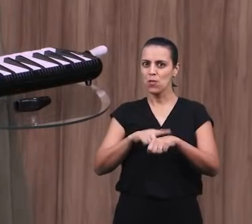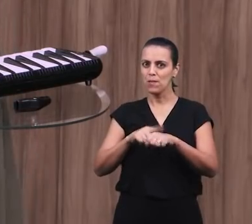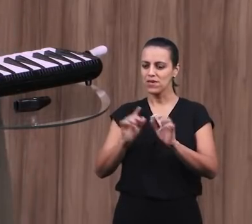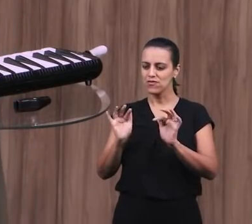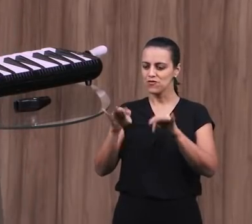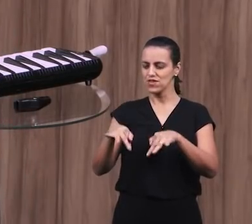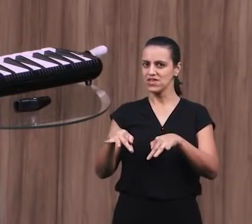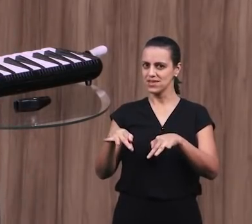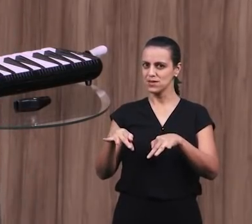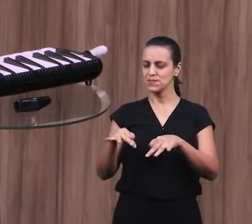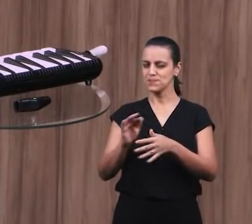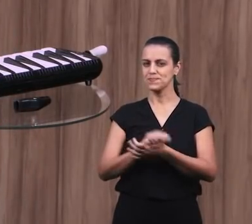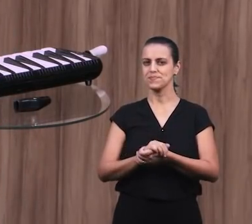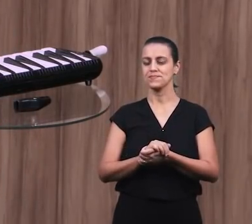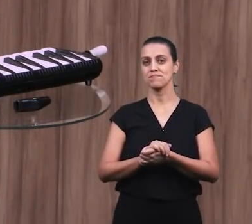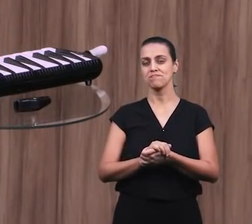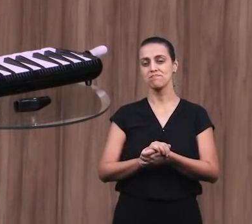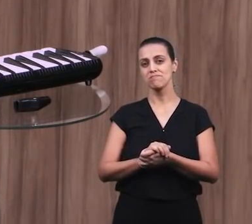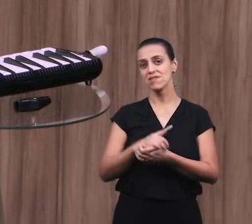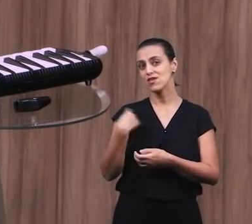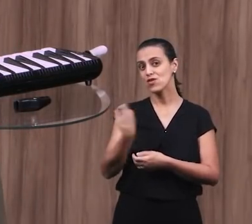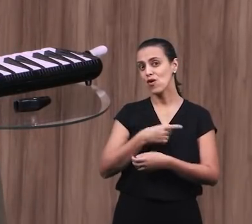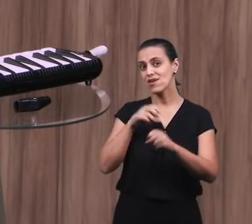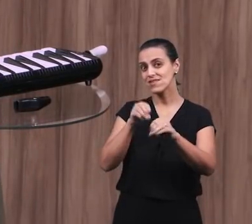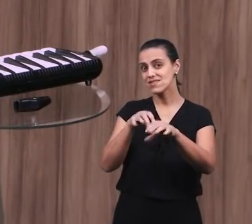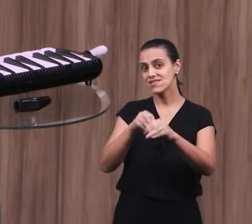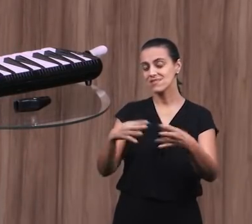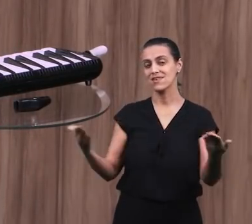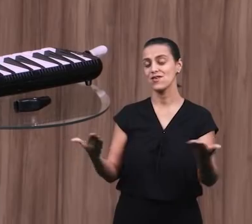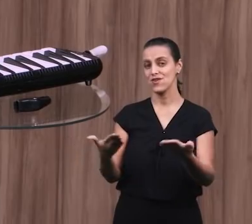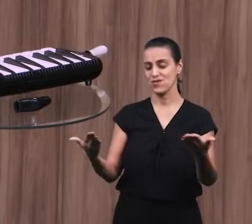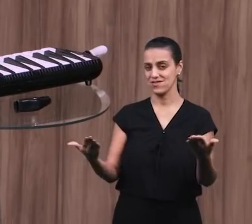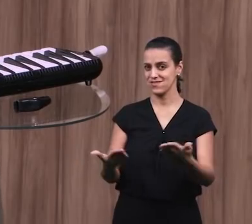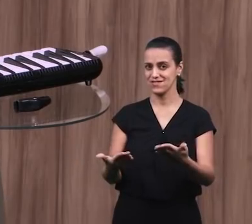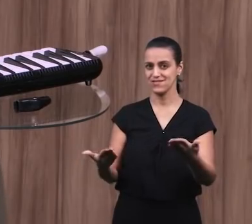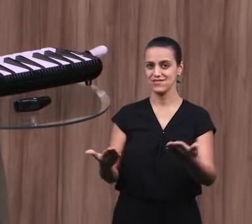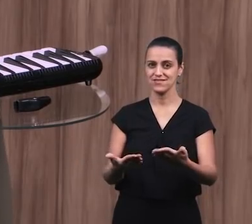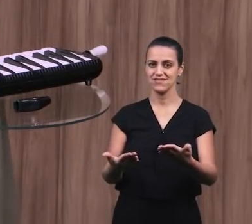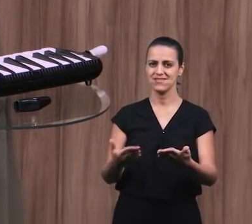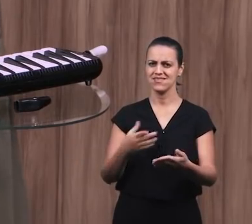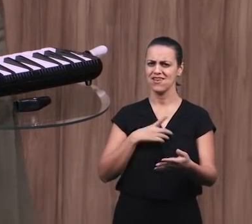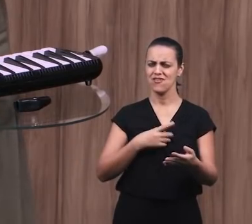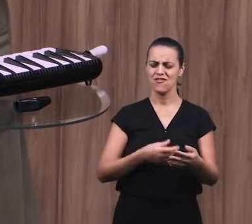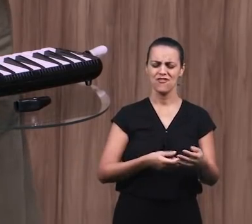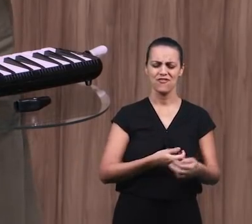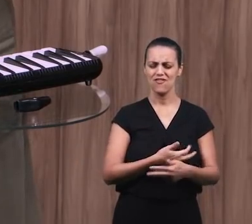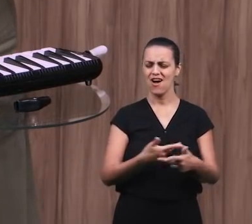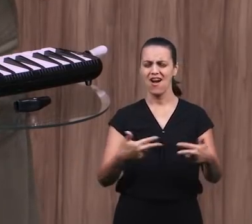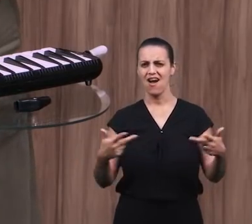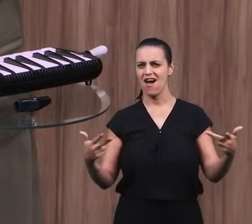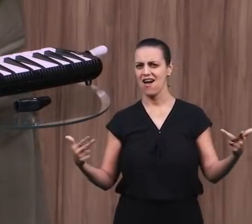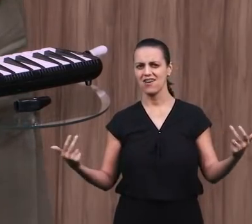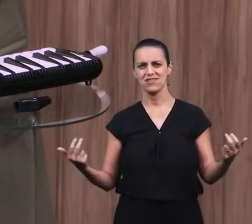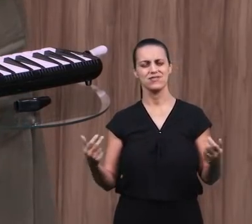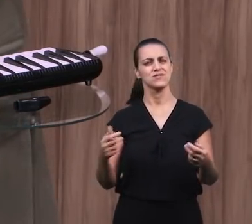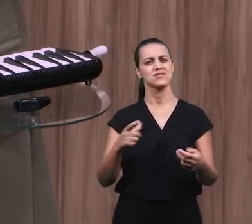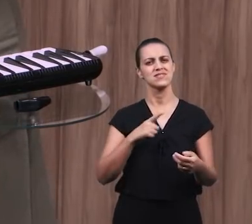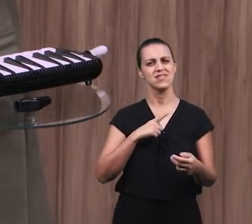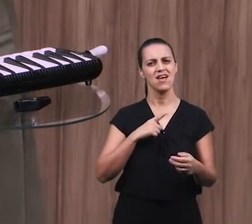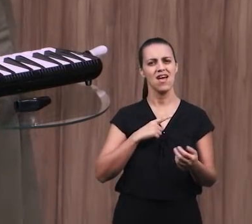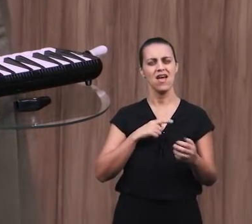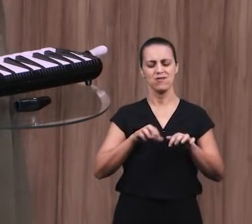louvor. Isso será o que ensino de hoje. Para vários instrumentos melódicos, tanto